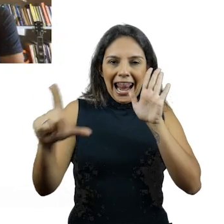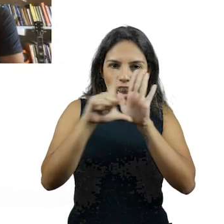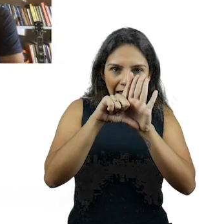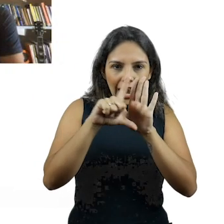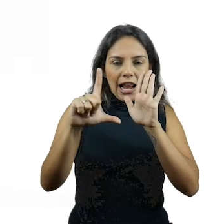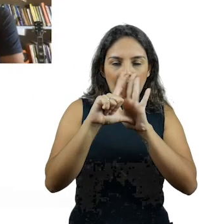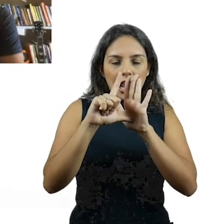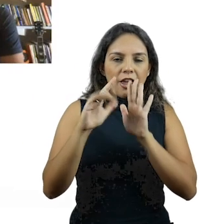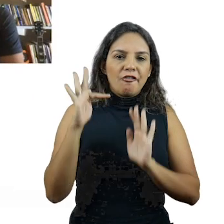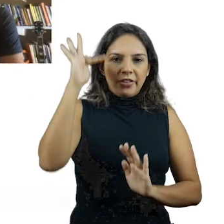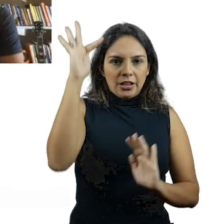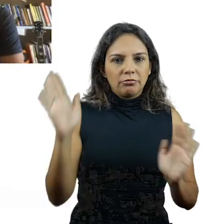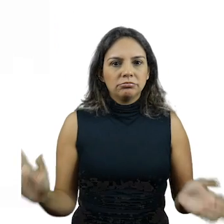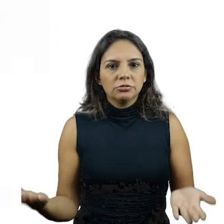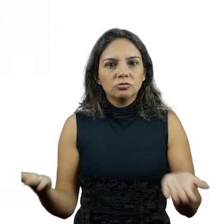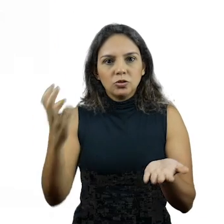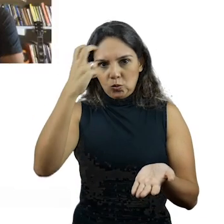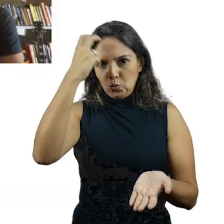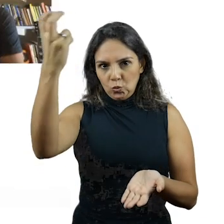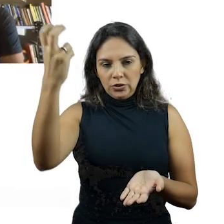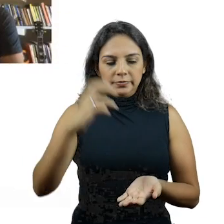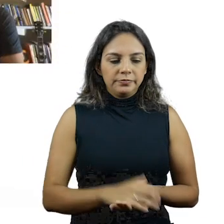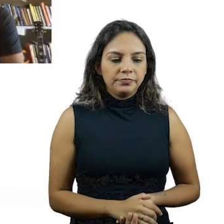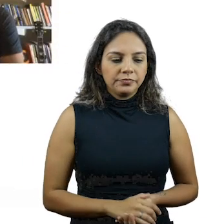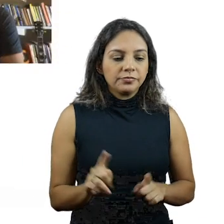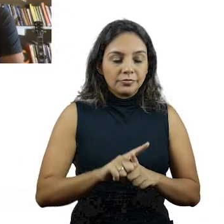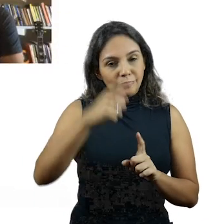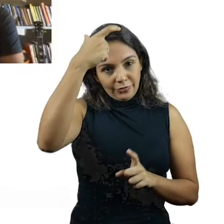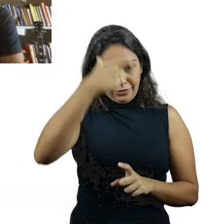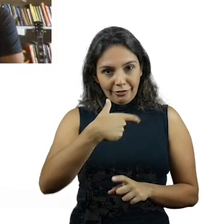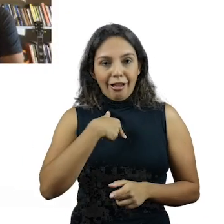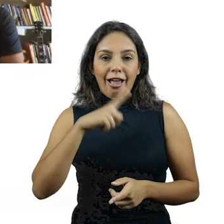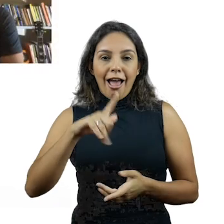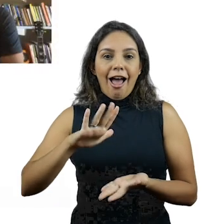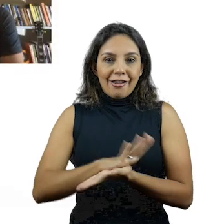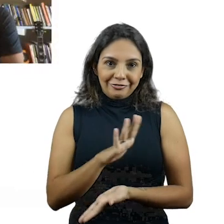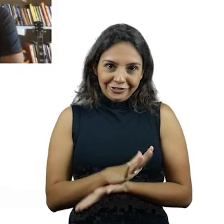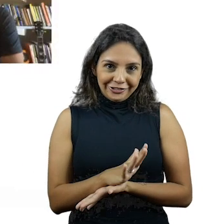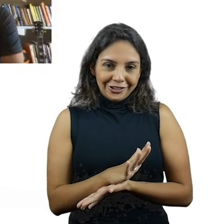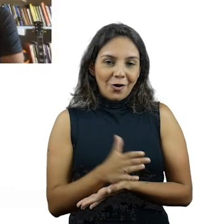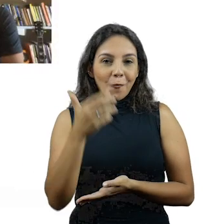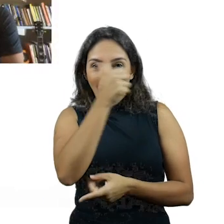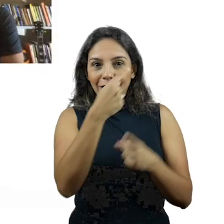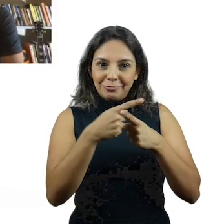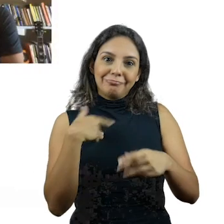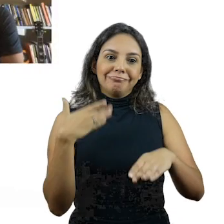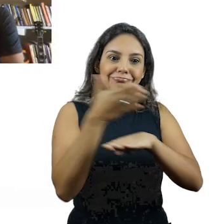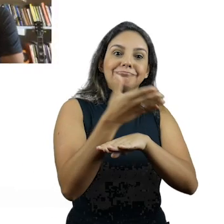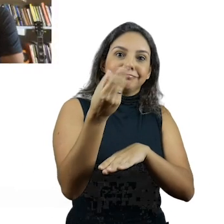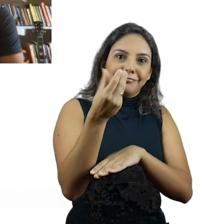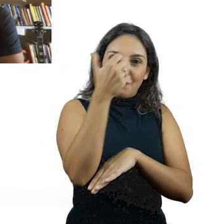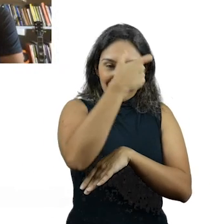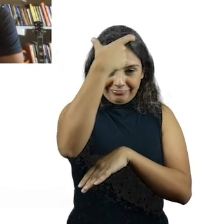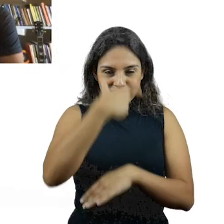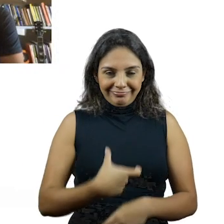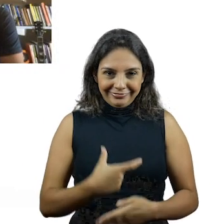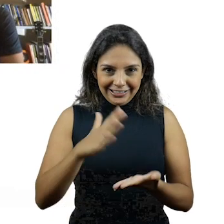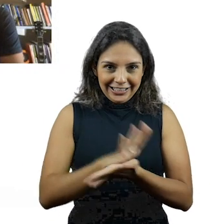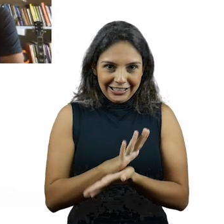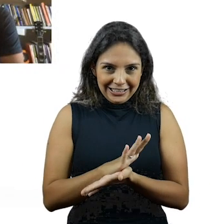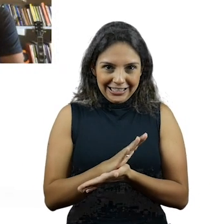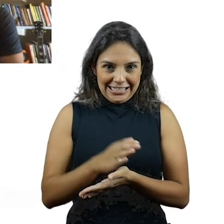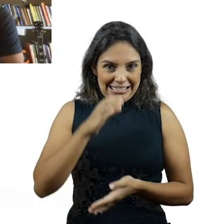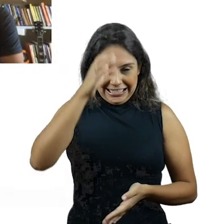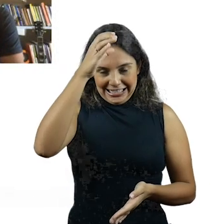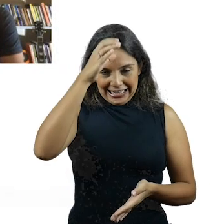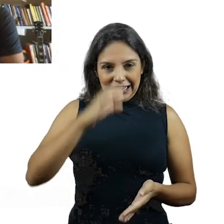isso, posso dizer que além de cidadão araxaense, que eu já sou, obrigatoriamente, né? Estou em casa, não